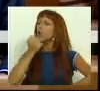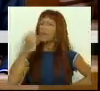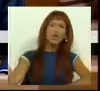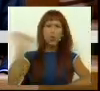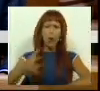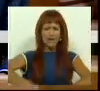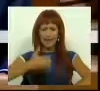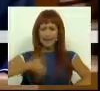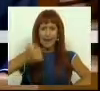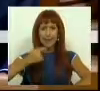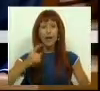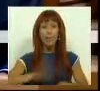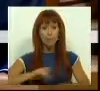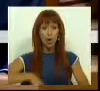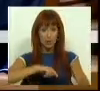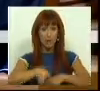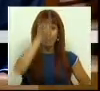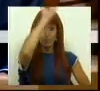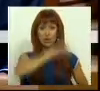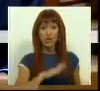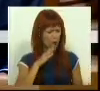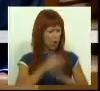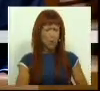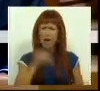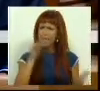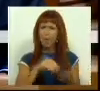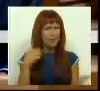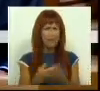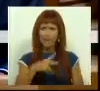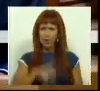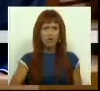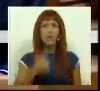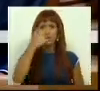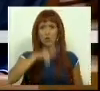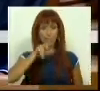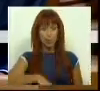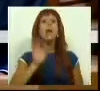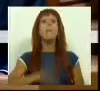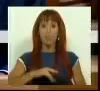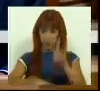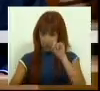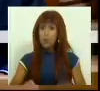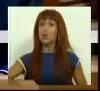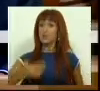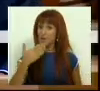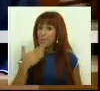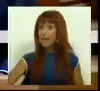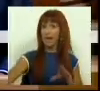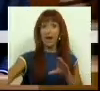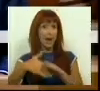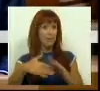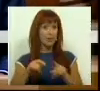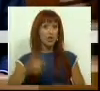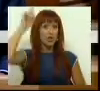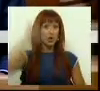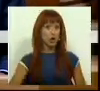descontentamento e indignação face a esta política que continua a empobrecer o país e os portugueses. E é também por isso que os Verdes apelam à participação na